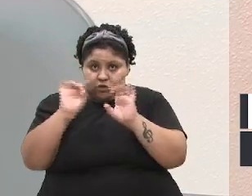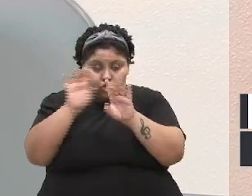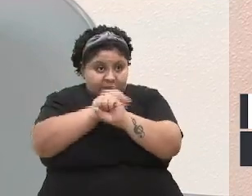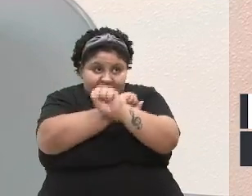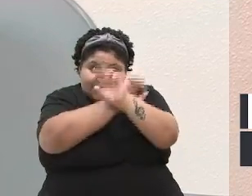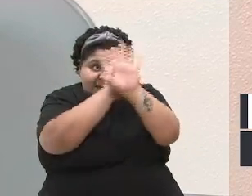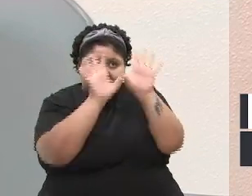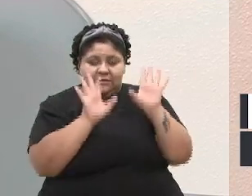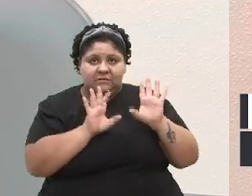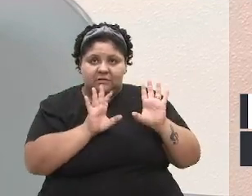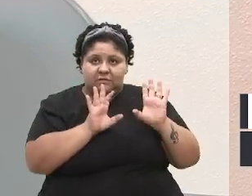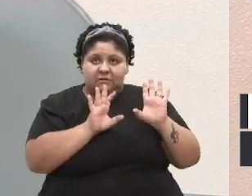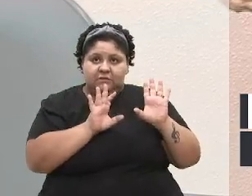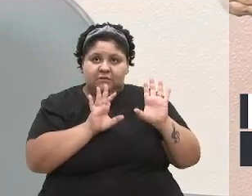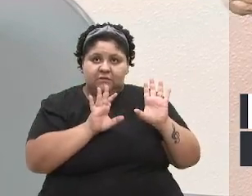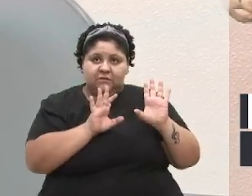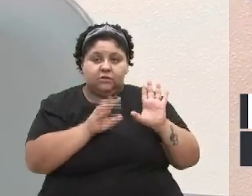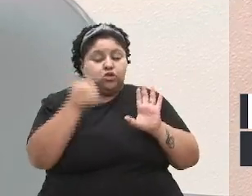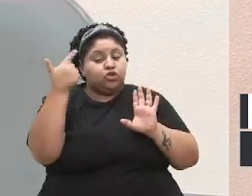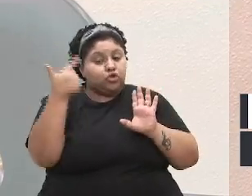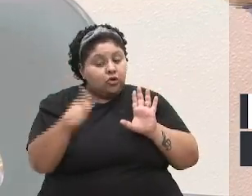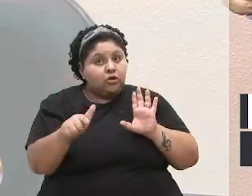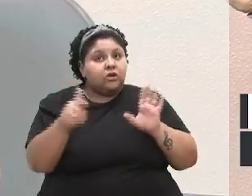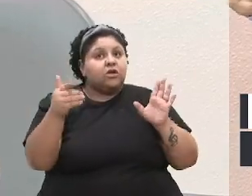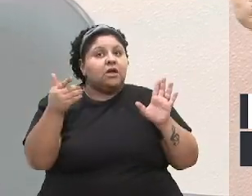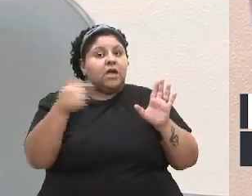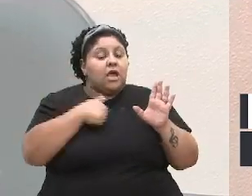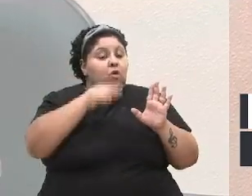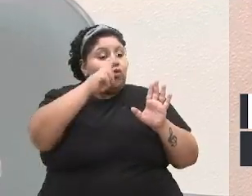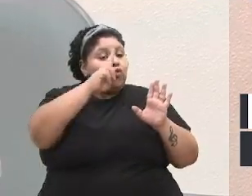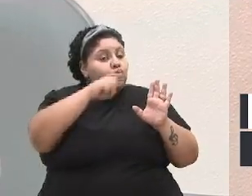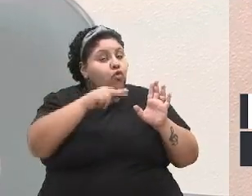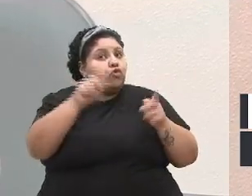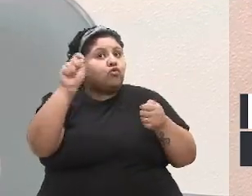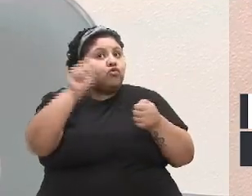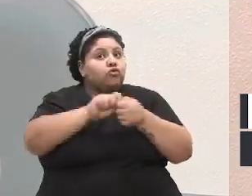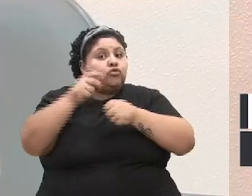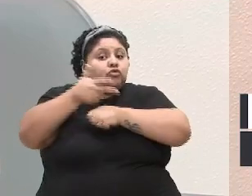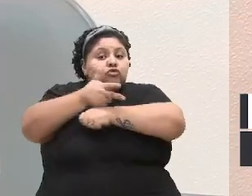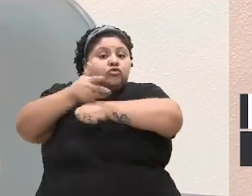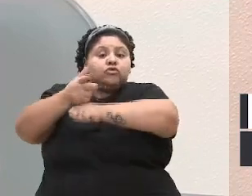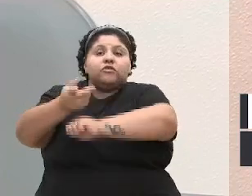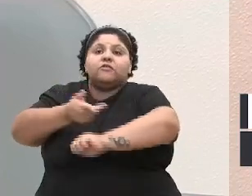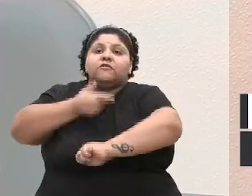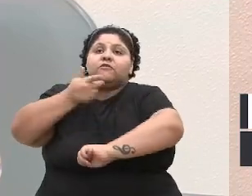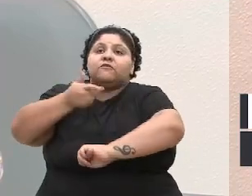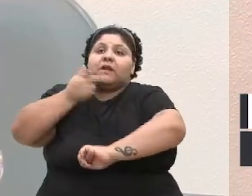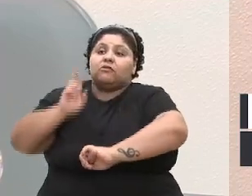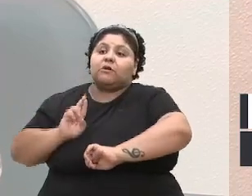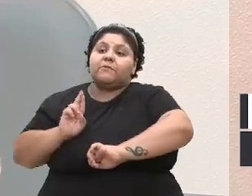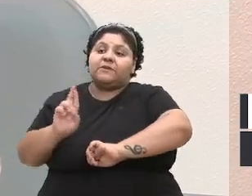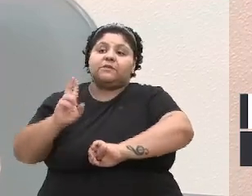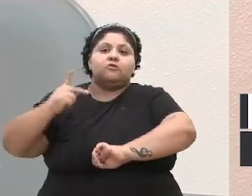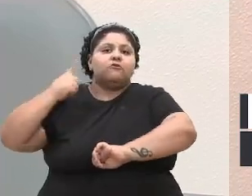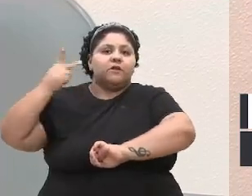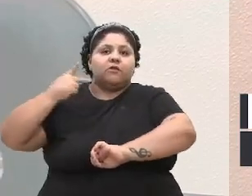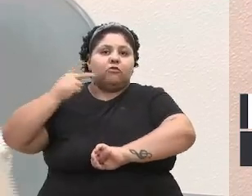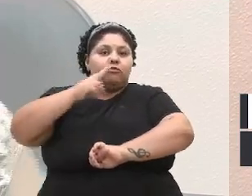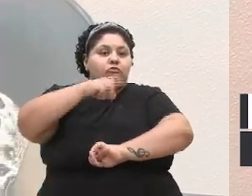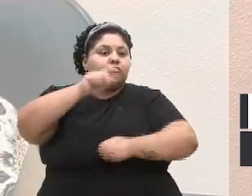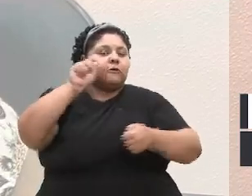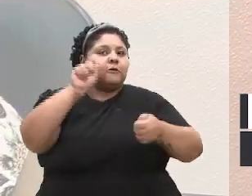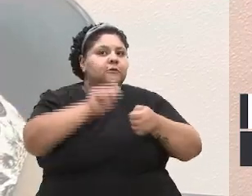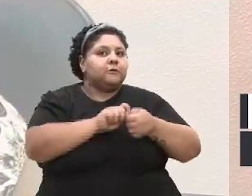tu... Só quero deixar claro mais uma vez, eu jamais fiz um vídeo falando no nome de um vereador, nunca fiz. E